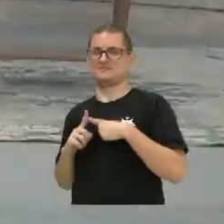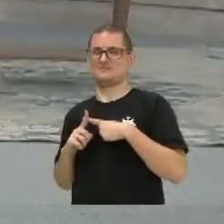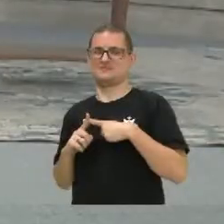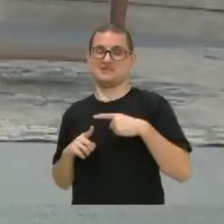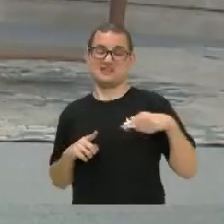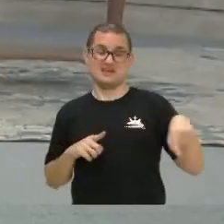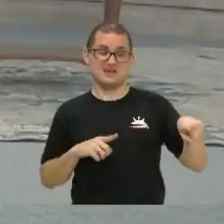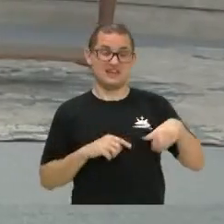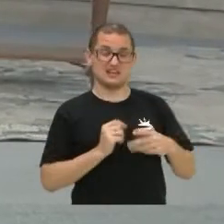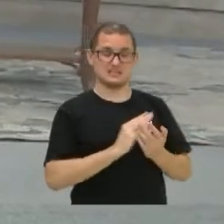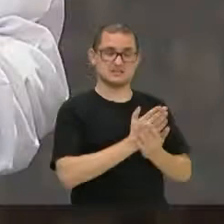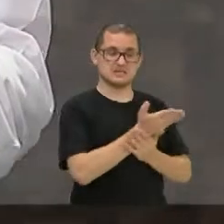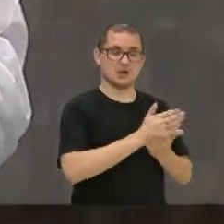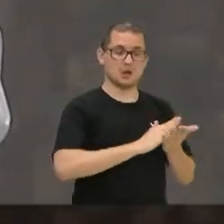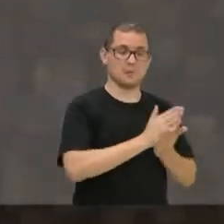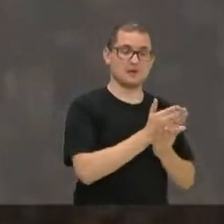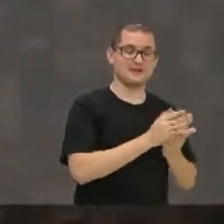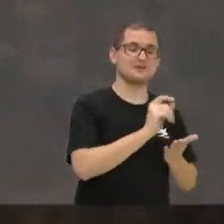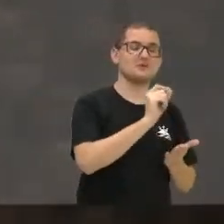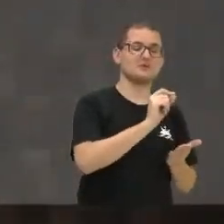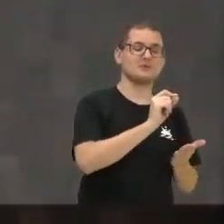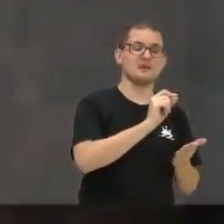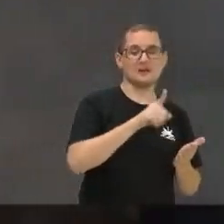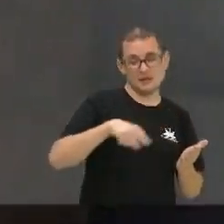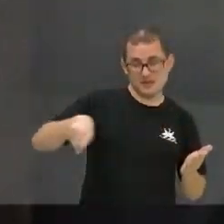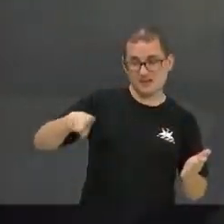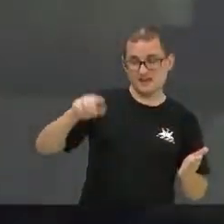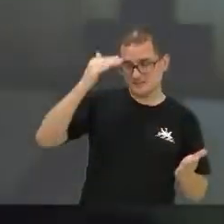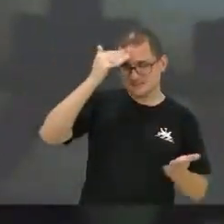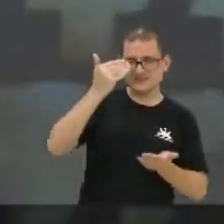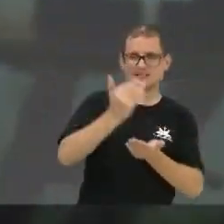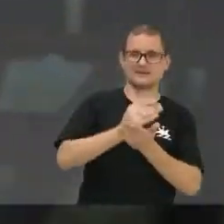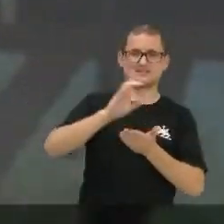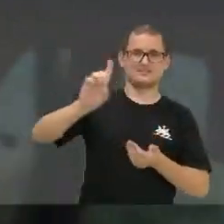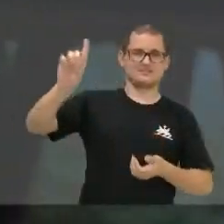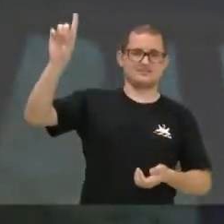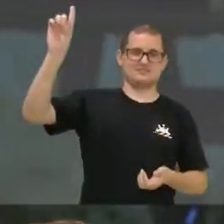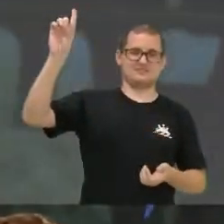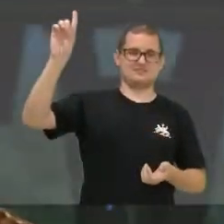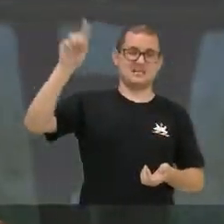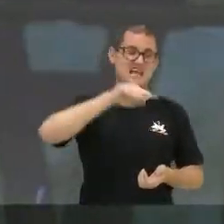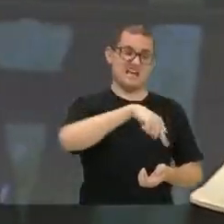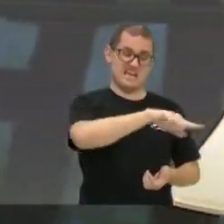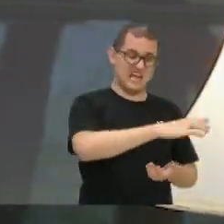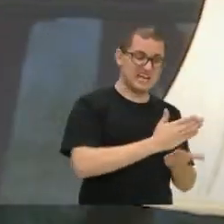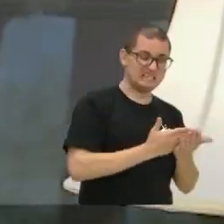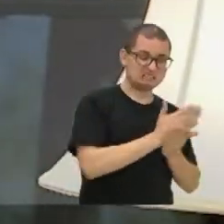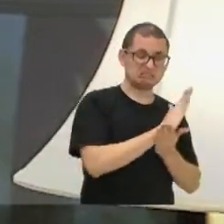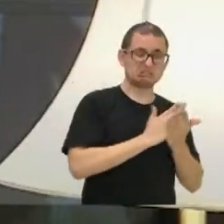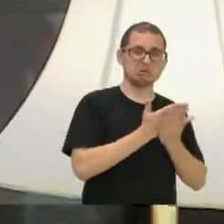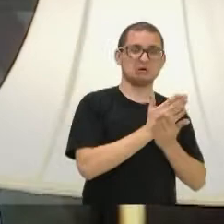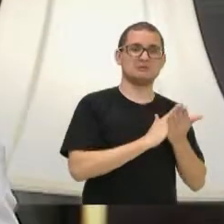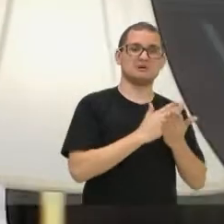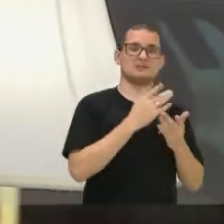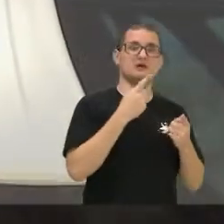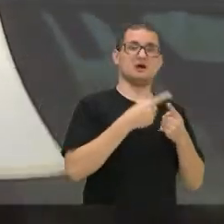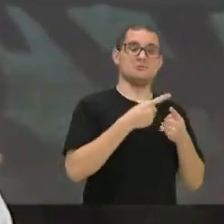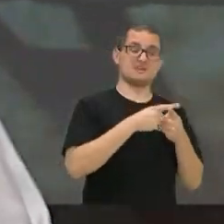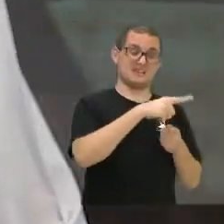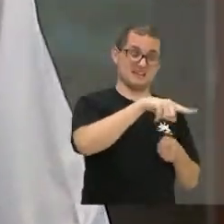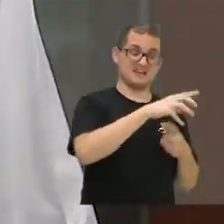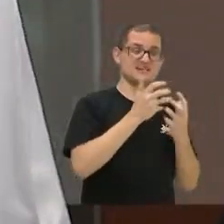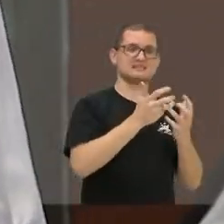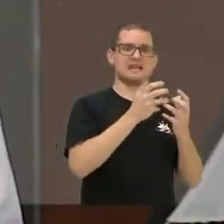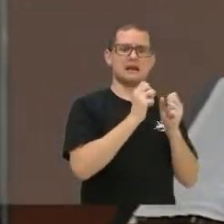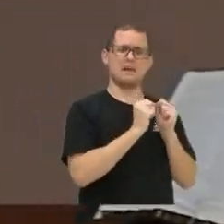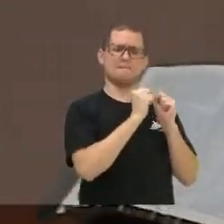sempre um incômodo aqueles que não ama na justiça que tem anseios de poder e gostam do